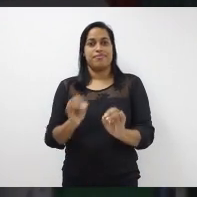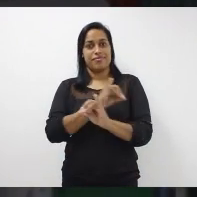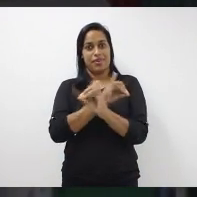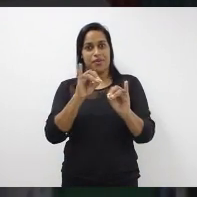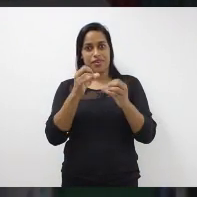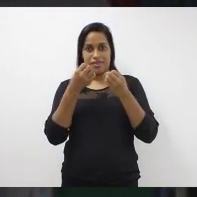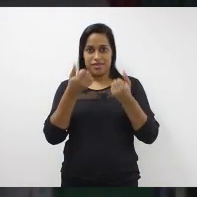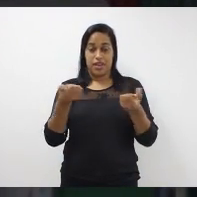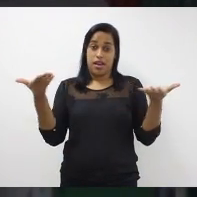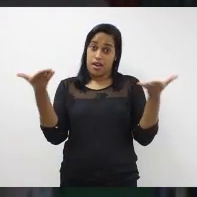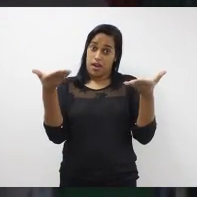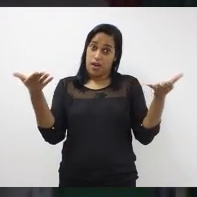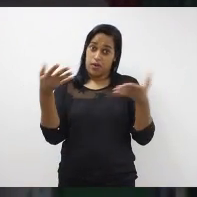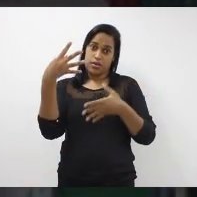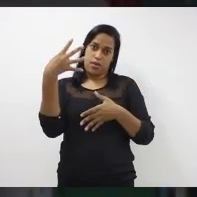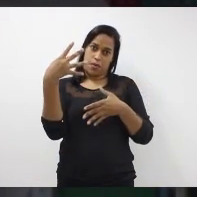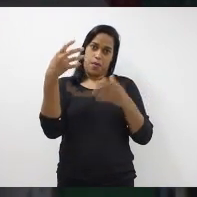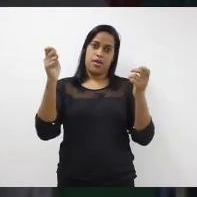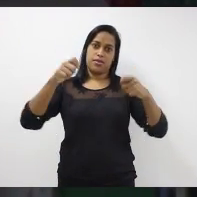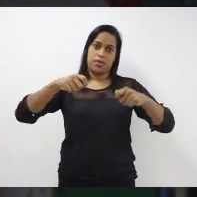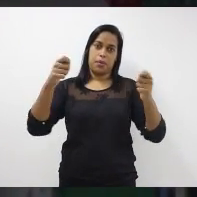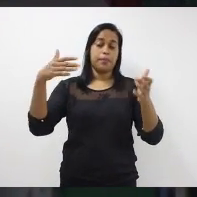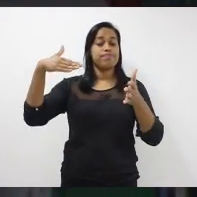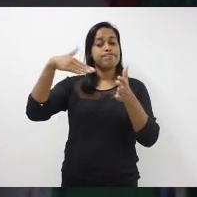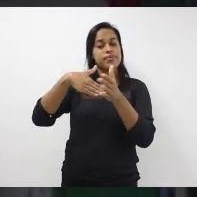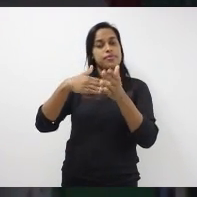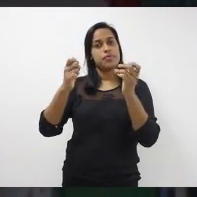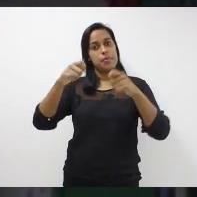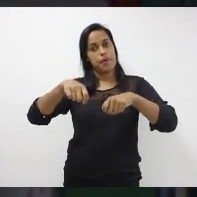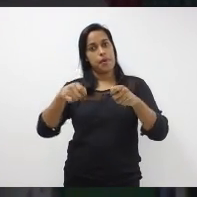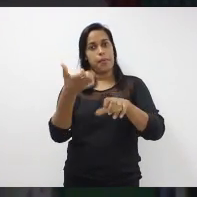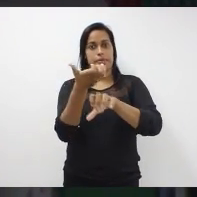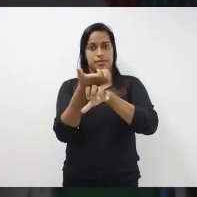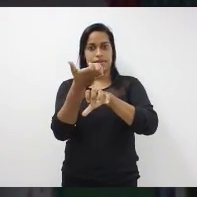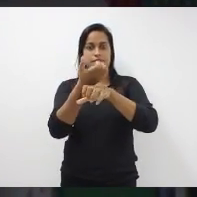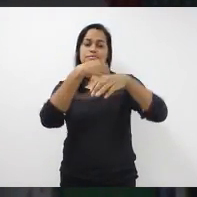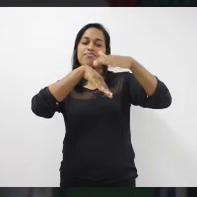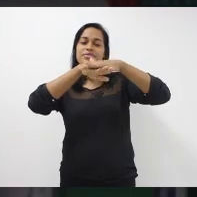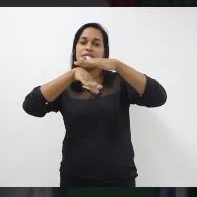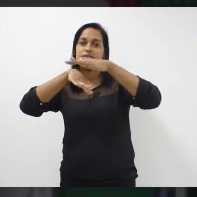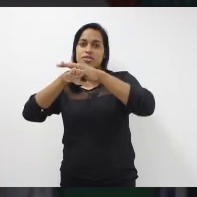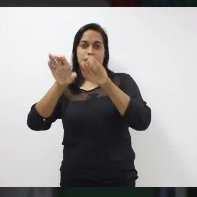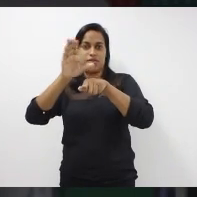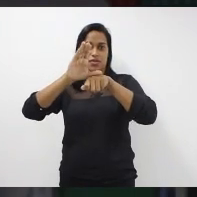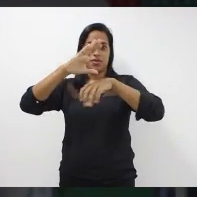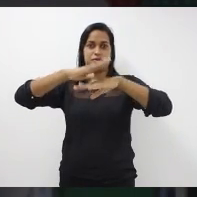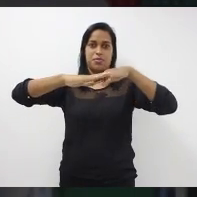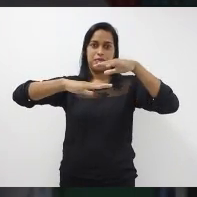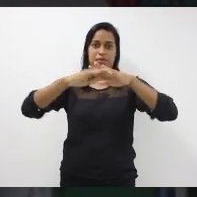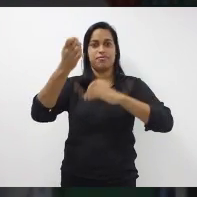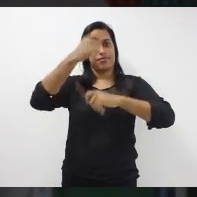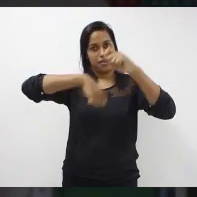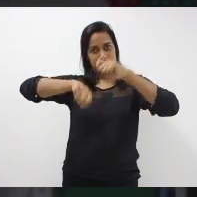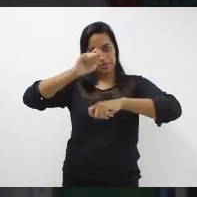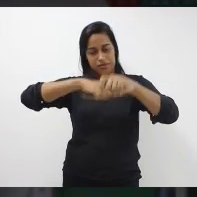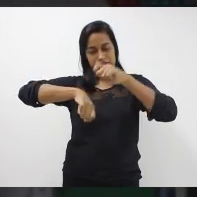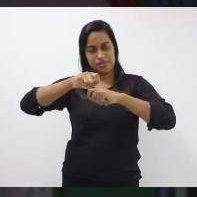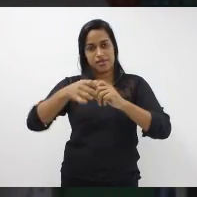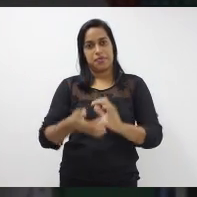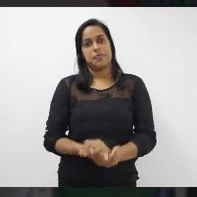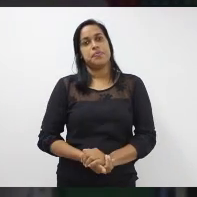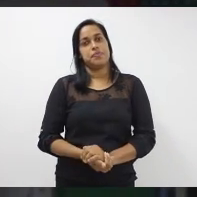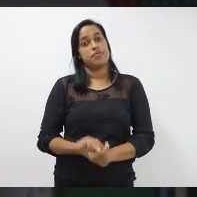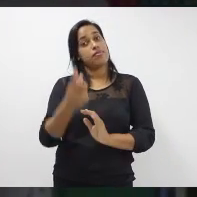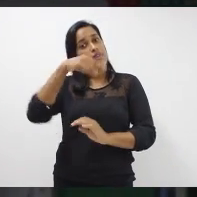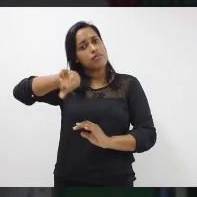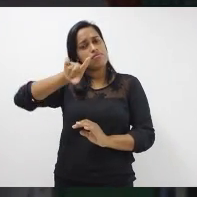Olá! Agora nós vamos para a quarta e última competência da disciplina de estoques do curso técnico em administração. A